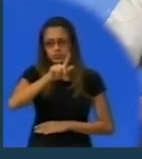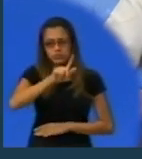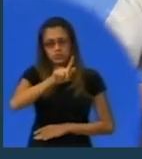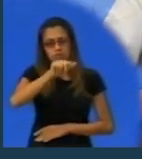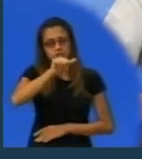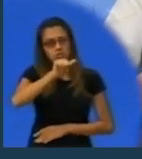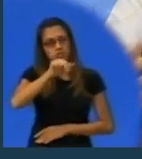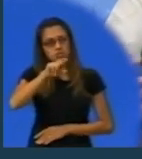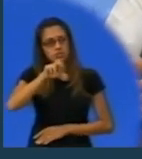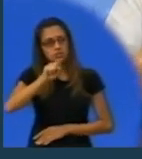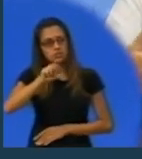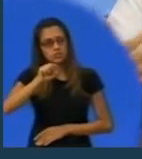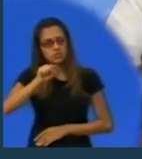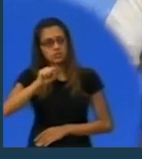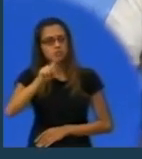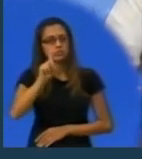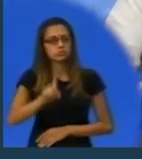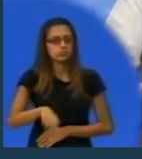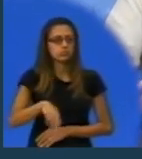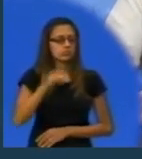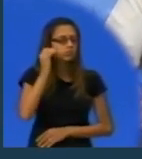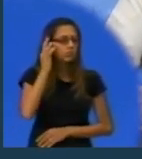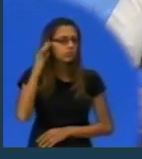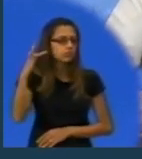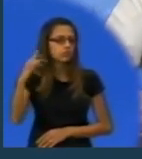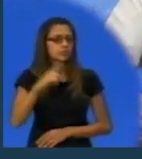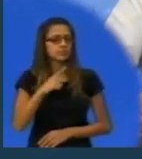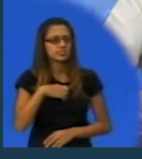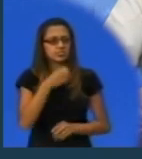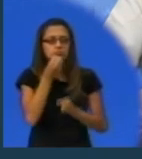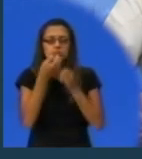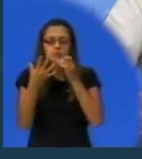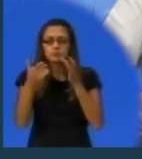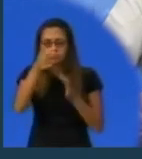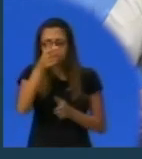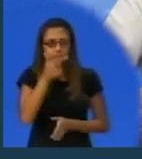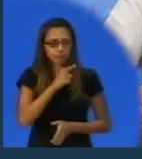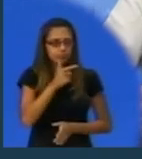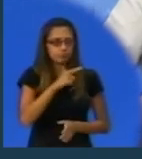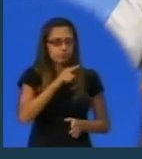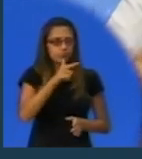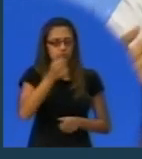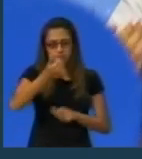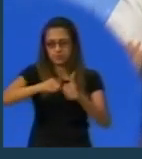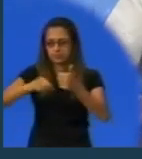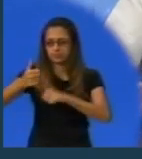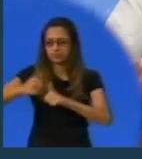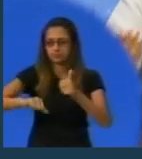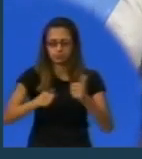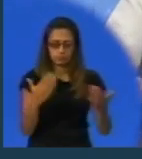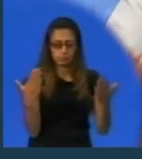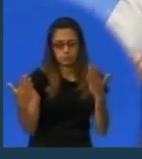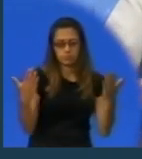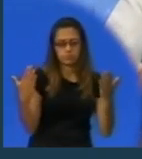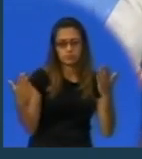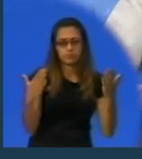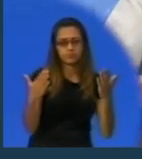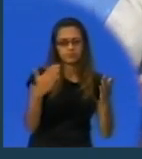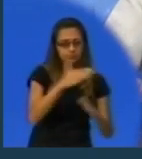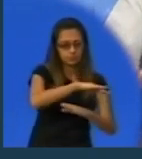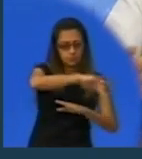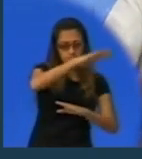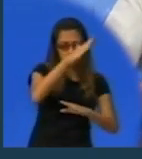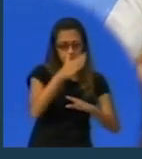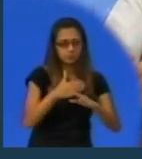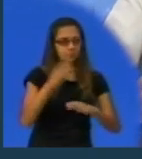teórica. Então, você tem um conjunto de dados e você vai avaliar esse conjunto de dados em relação a essa curva